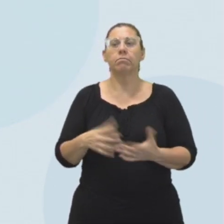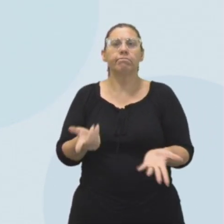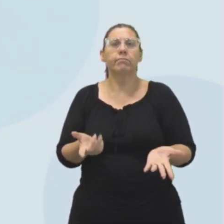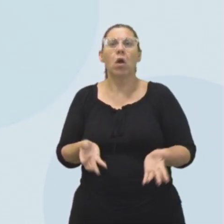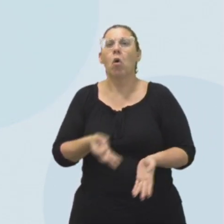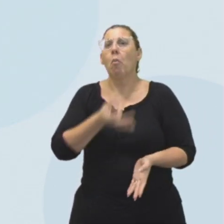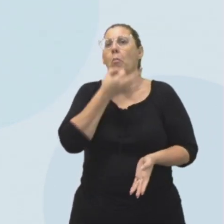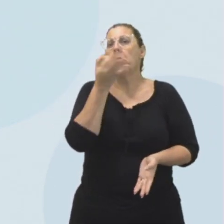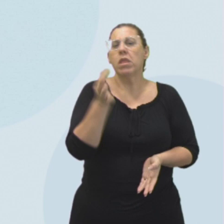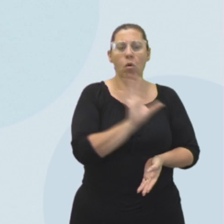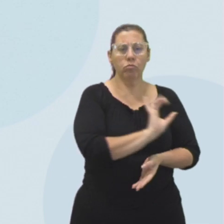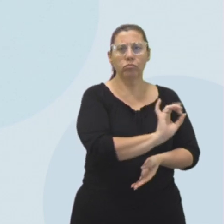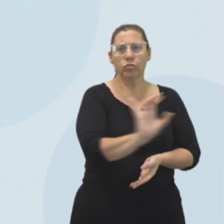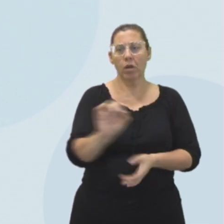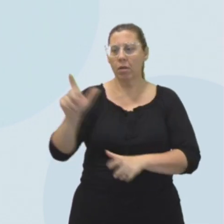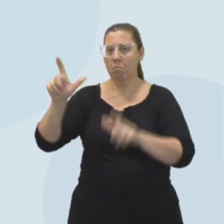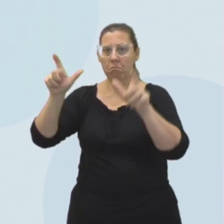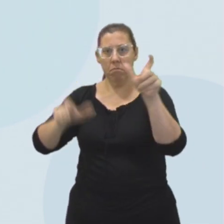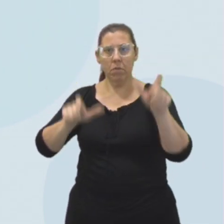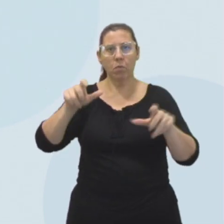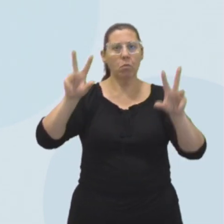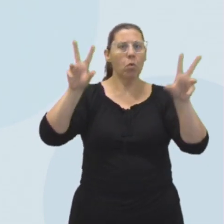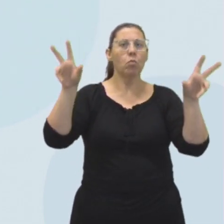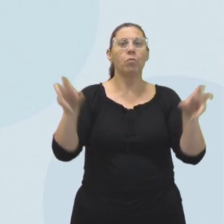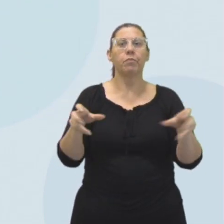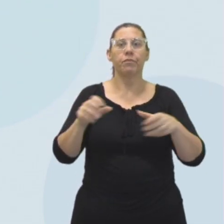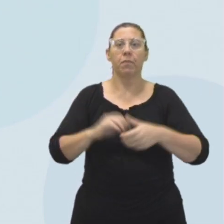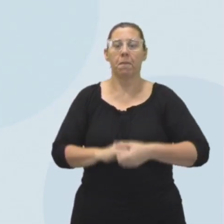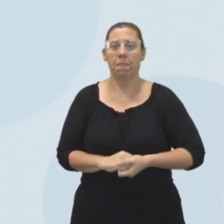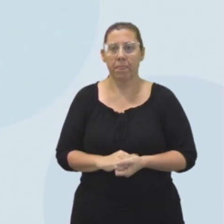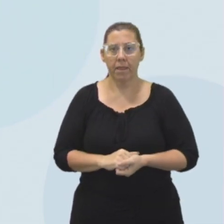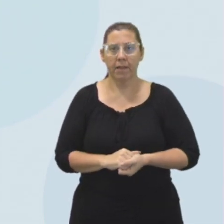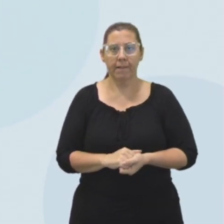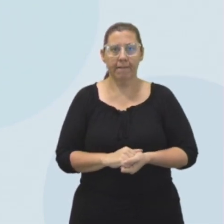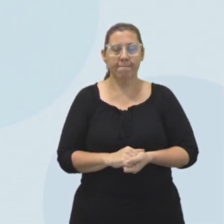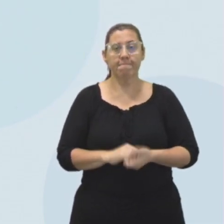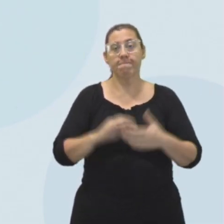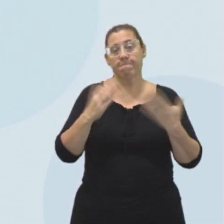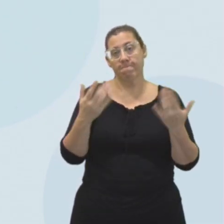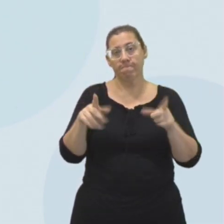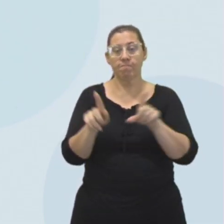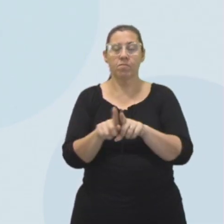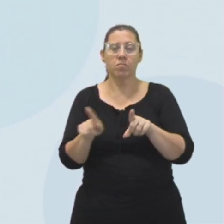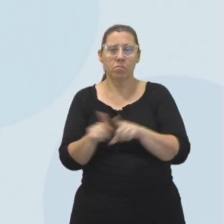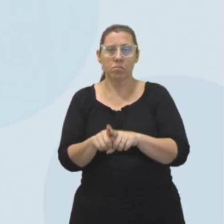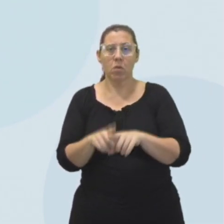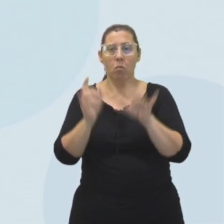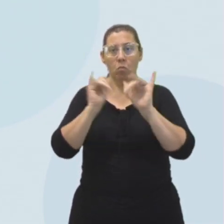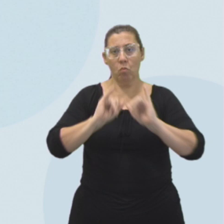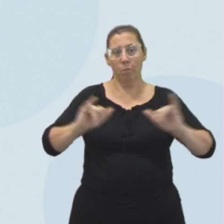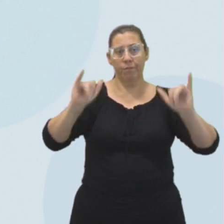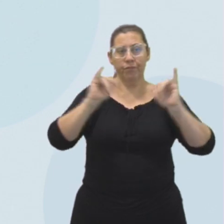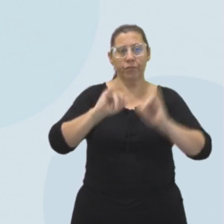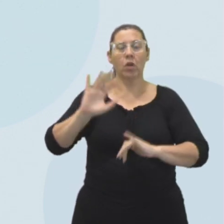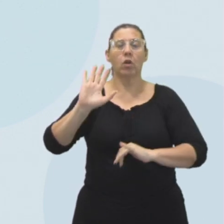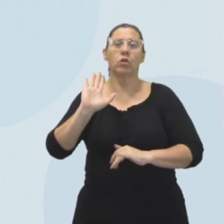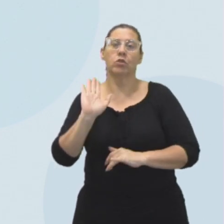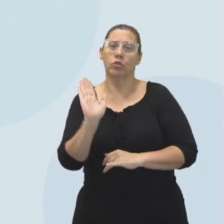de cada um sobre aquela temática, né? E também gerar um consenso para que a narrativa digital precisa